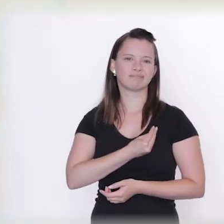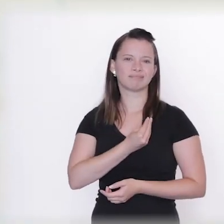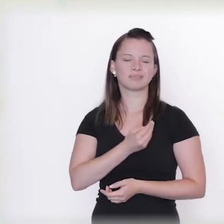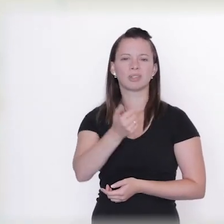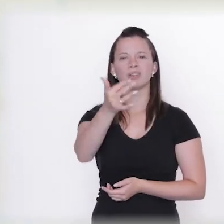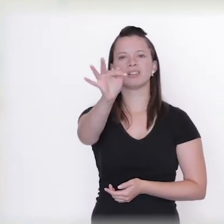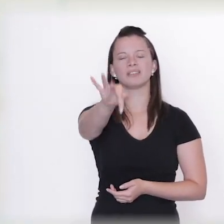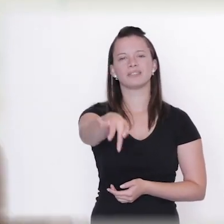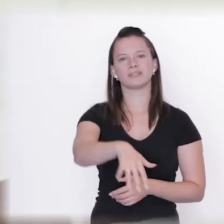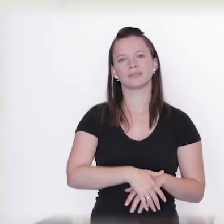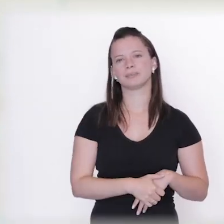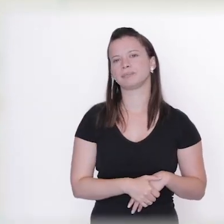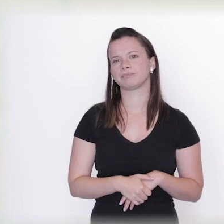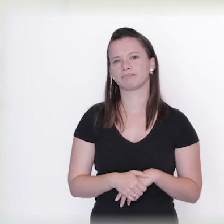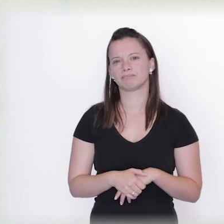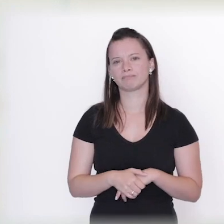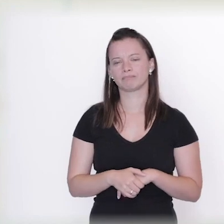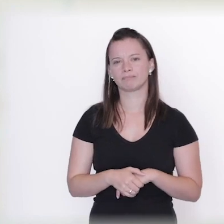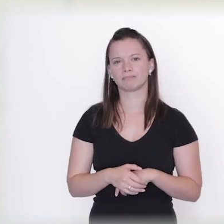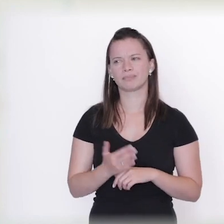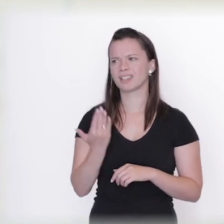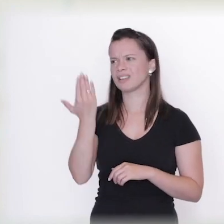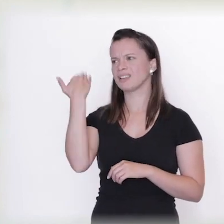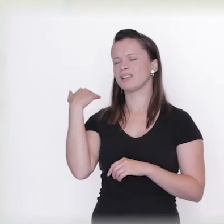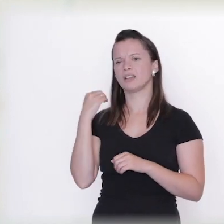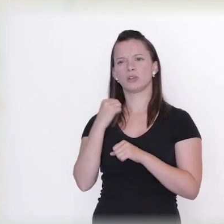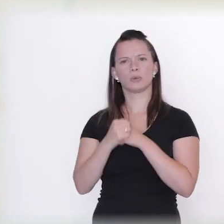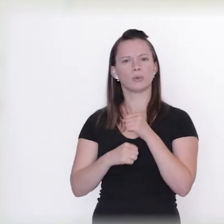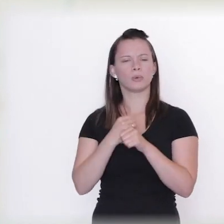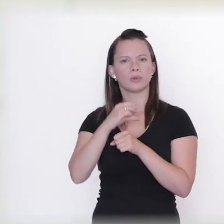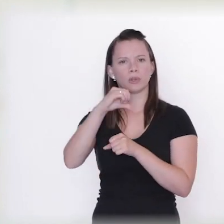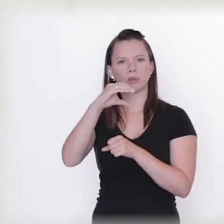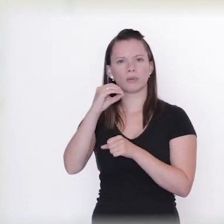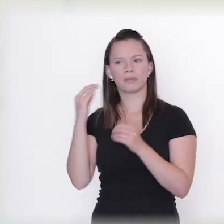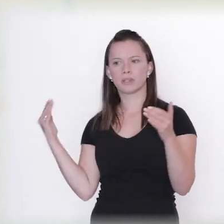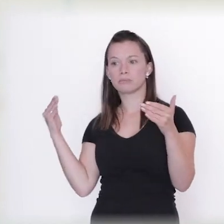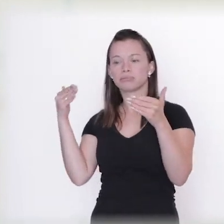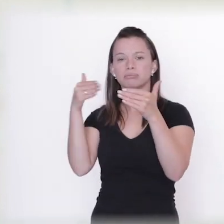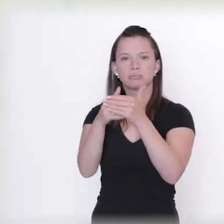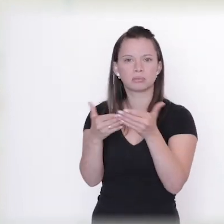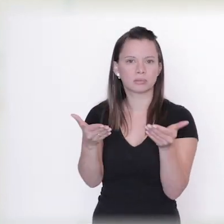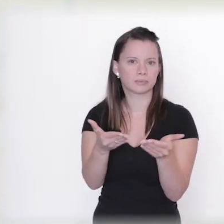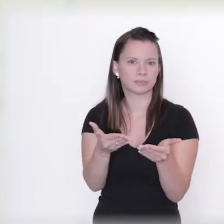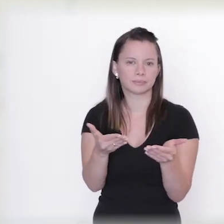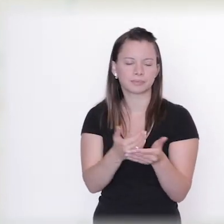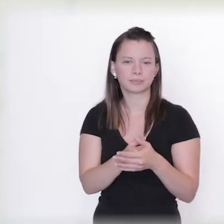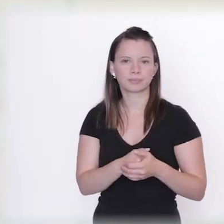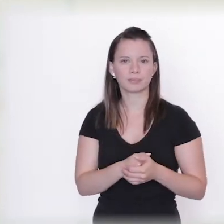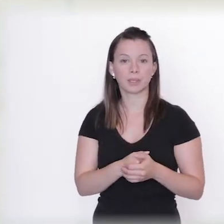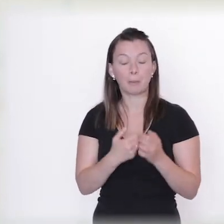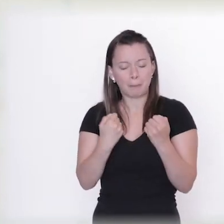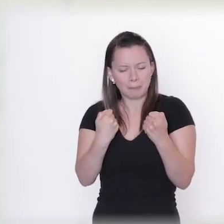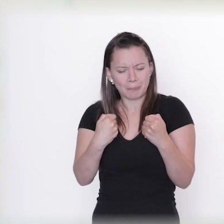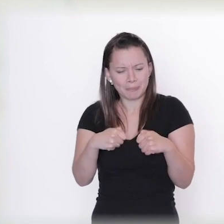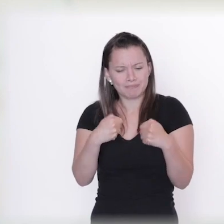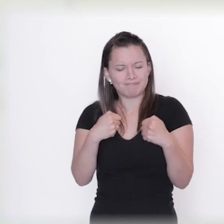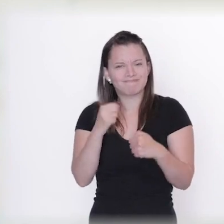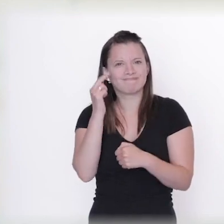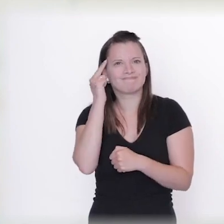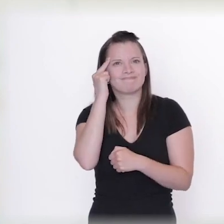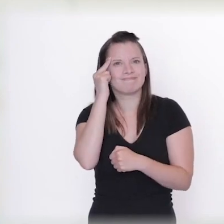gente vive até hoje, desde os anos 90 pelo menos até hoje, assim, mas nunca foi tão necessário